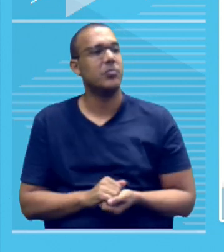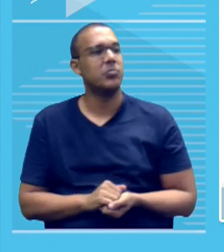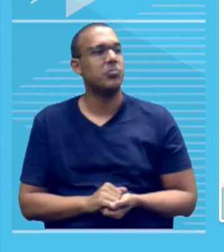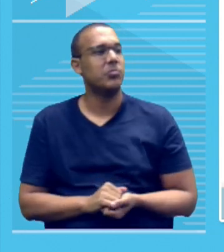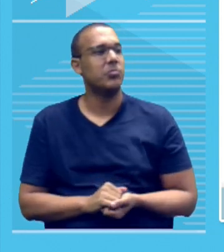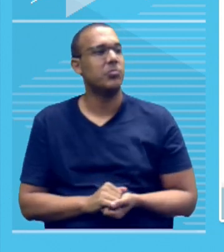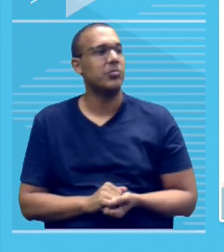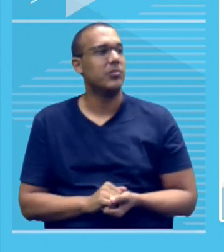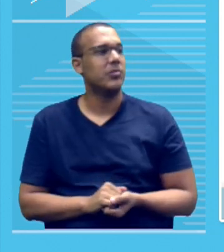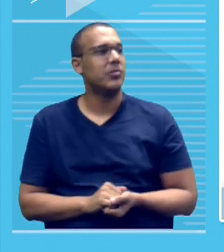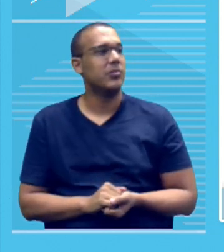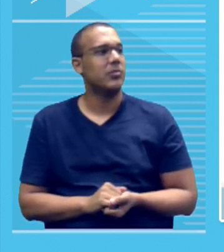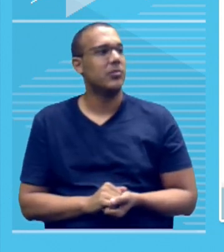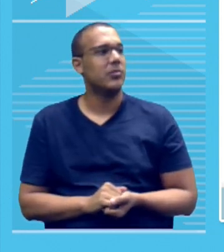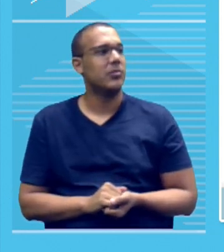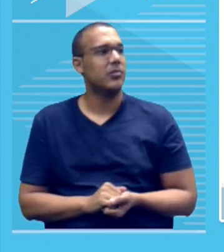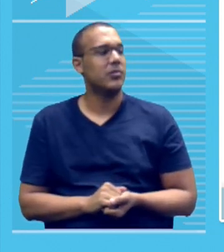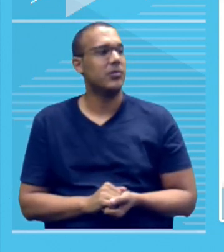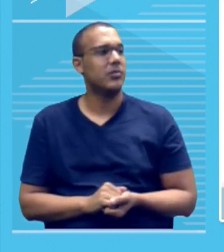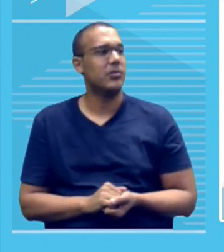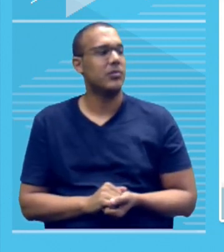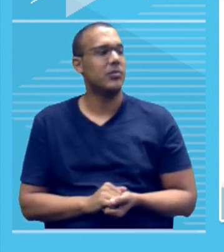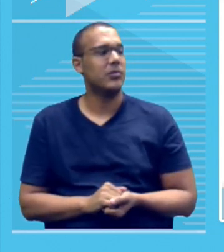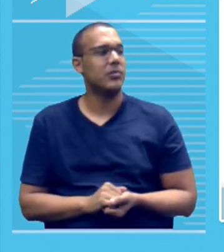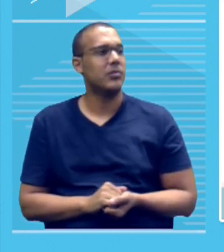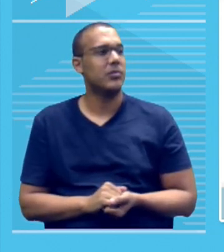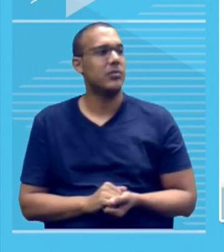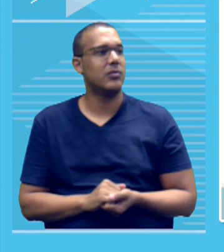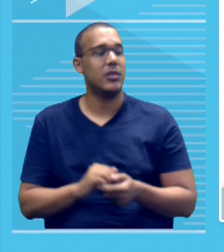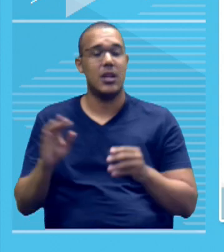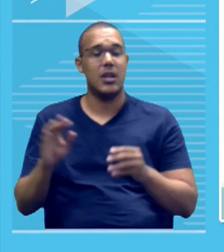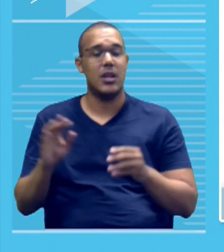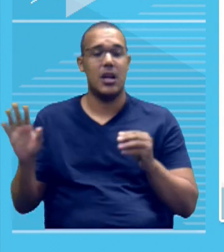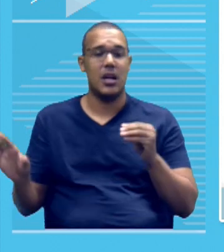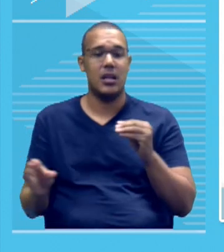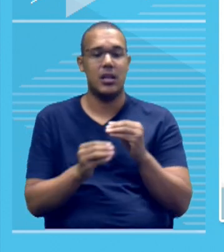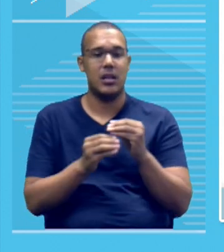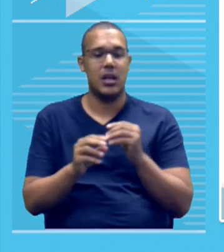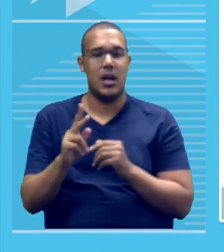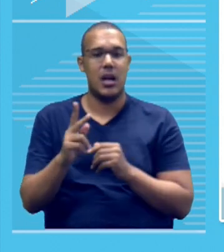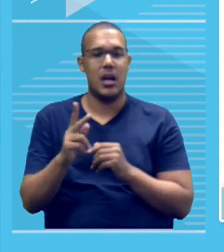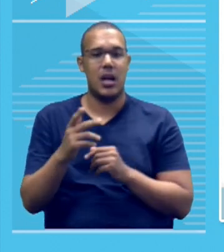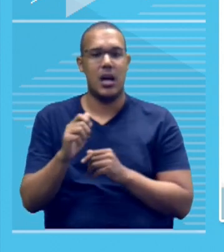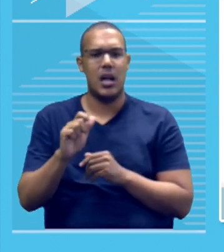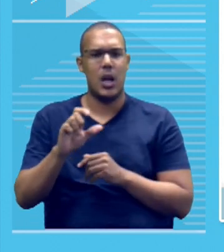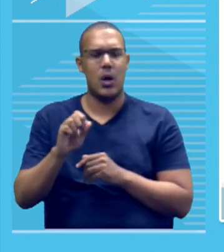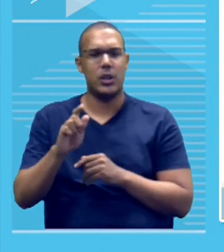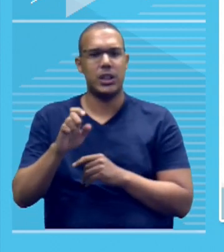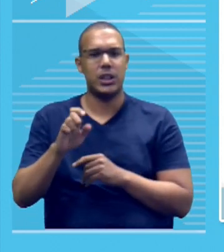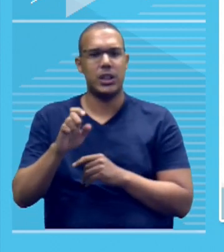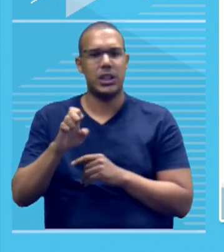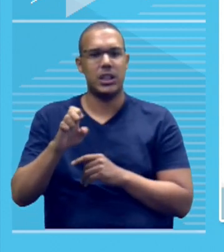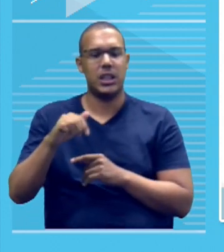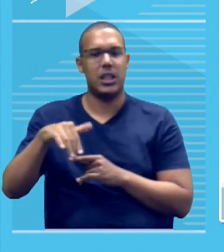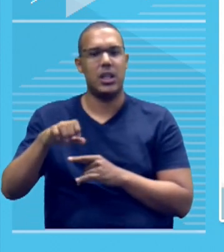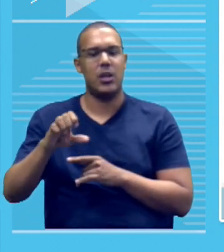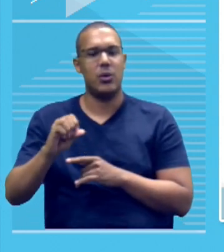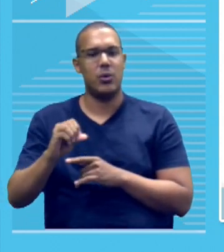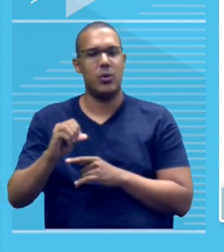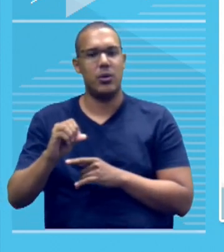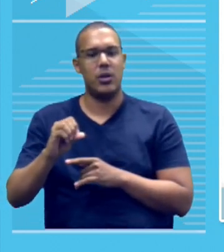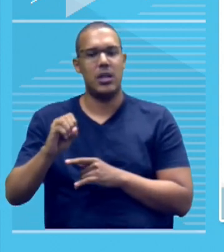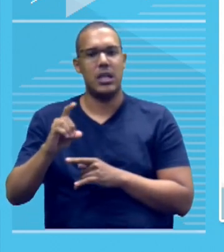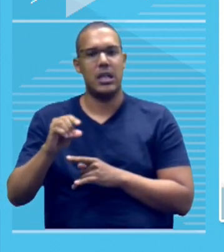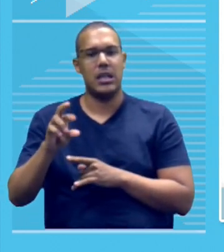Ó. Ocorreu mais uma vez e eu vou mostrar para vocês a adição de halogenidreto. Que vem a ser